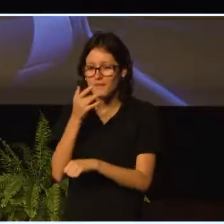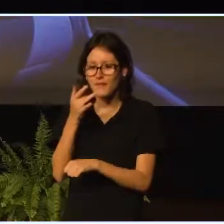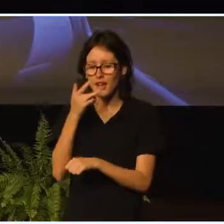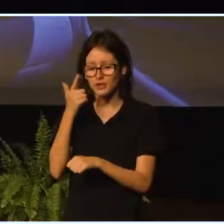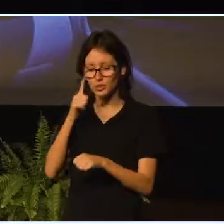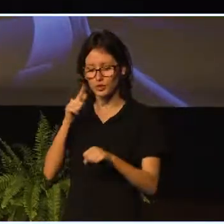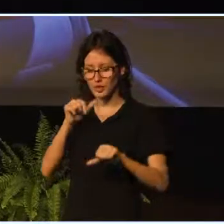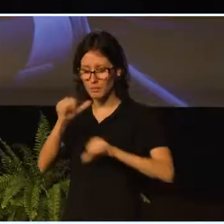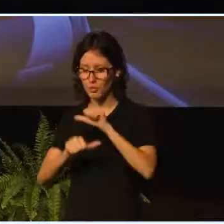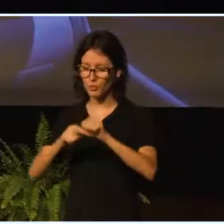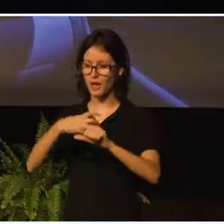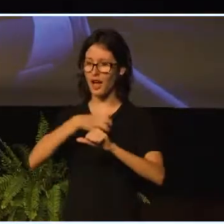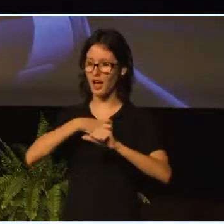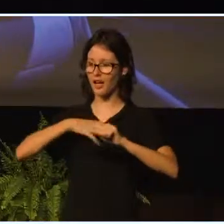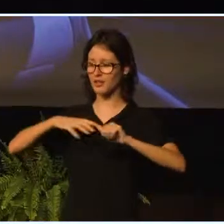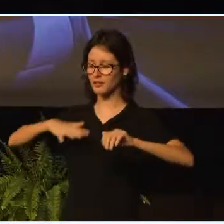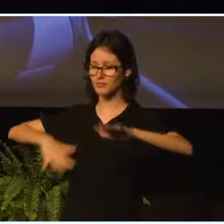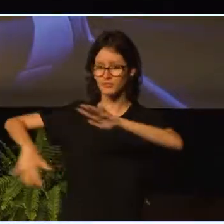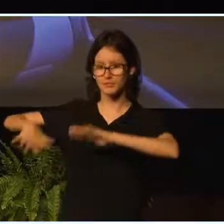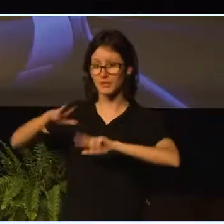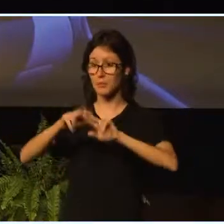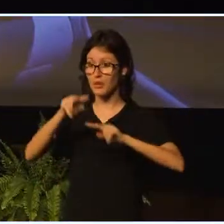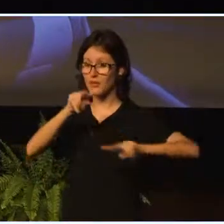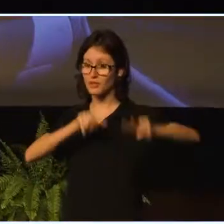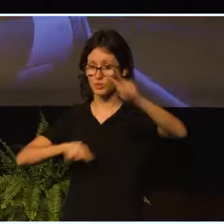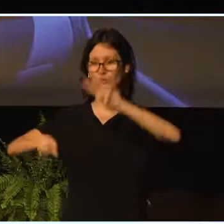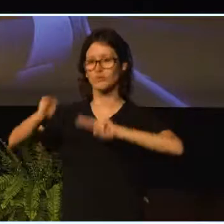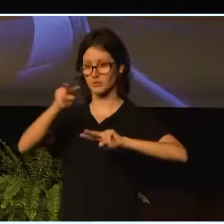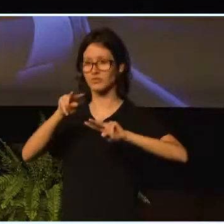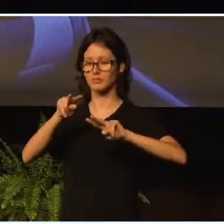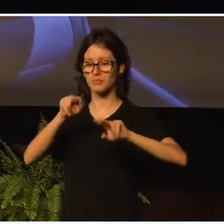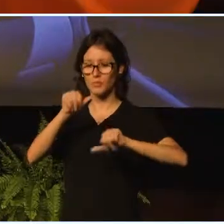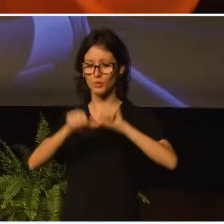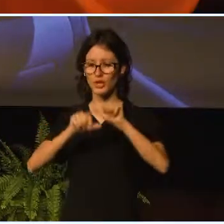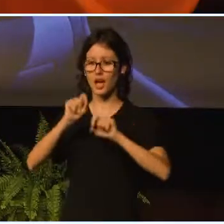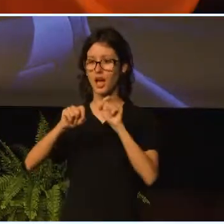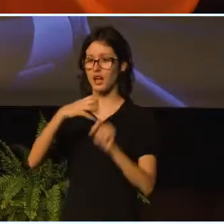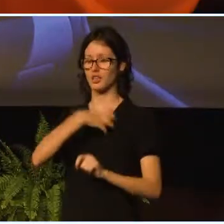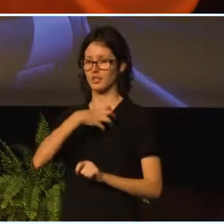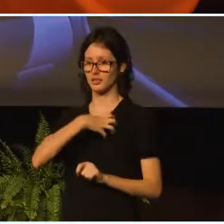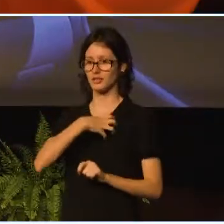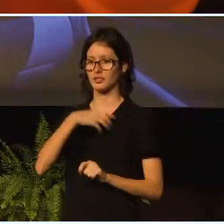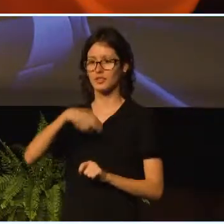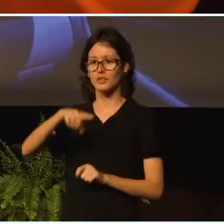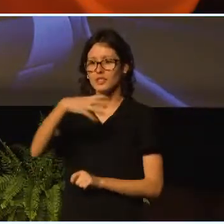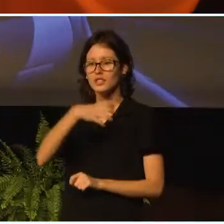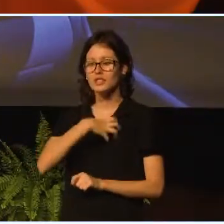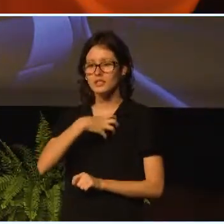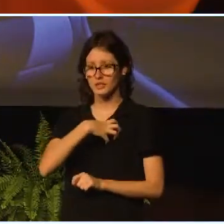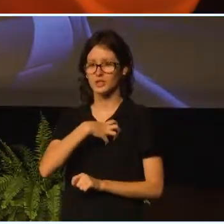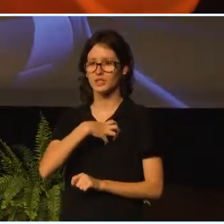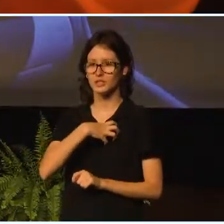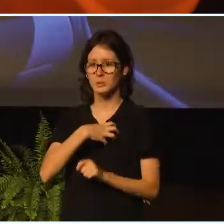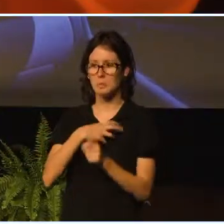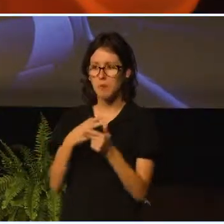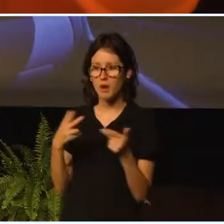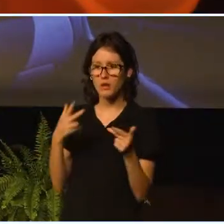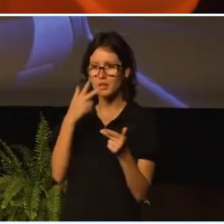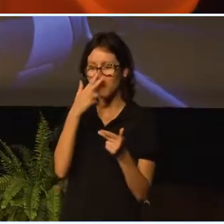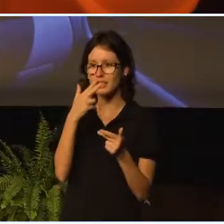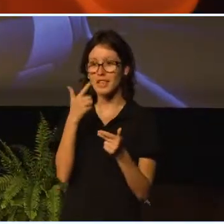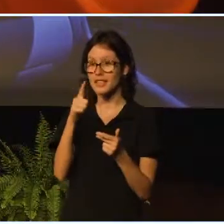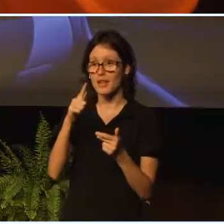você modificar a informação visual para você mudar a sua sensação. Então, você sente algo que não